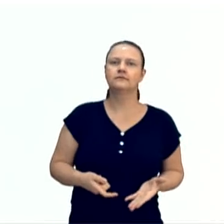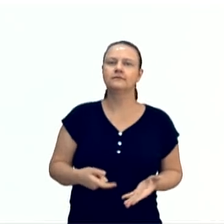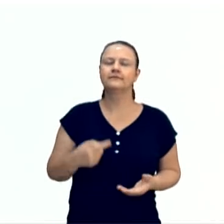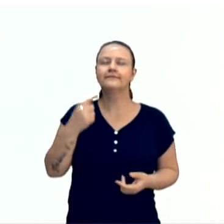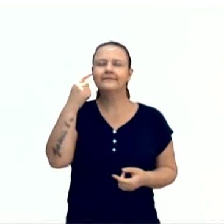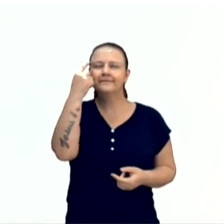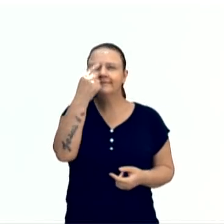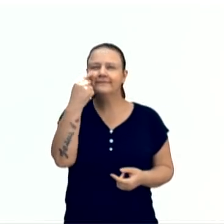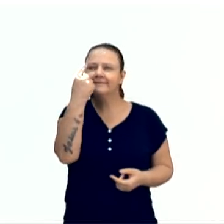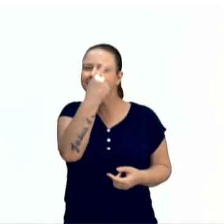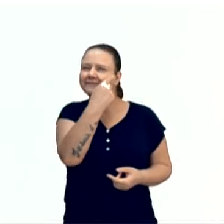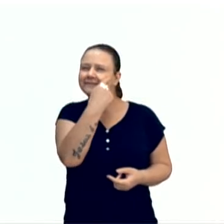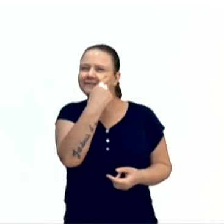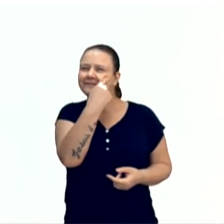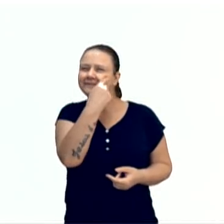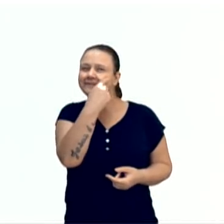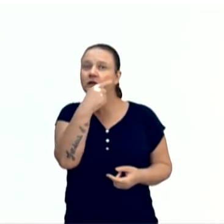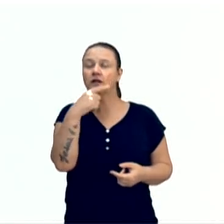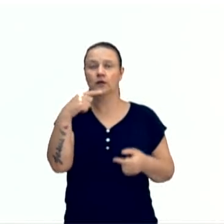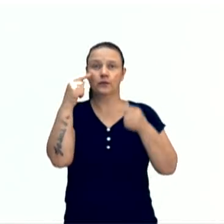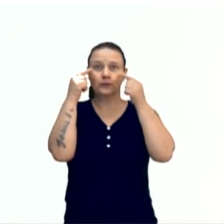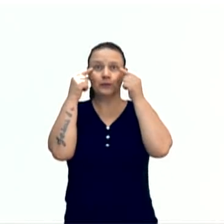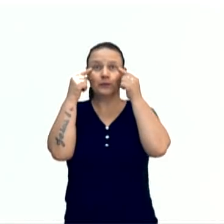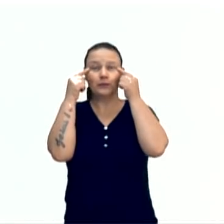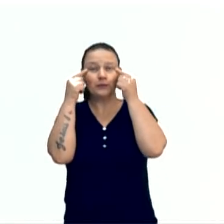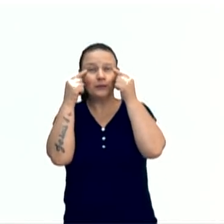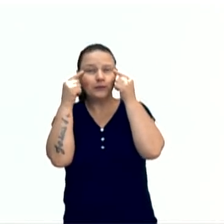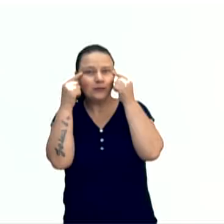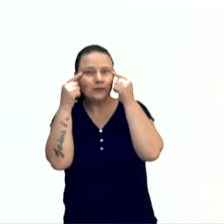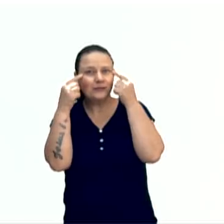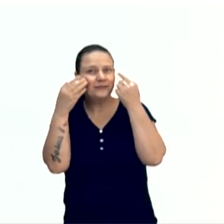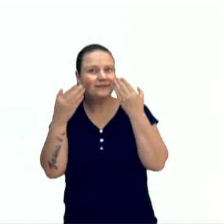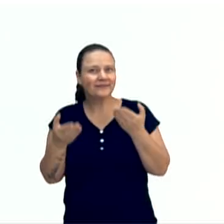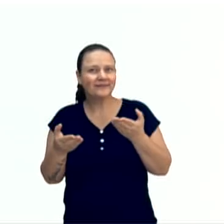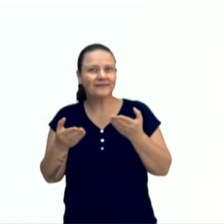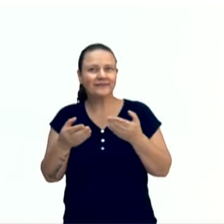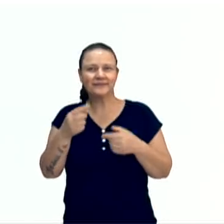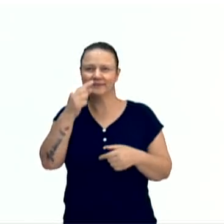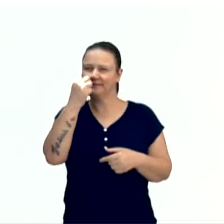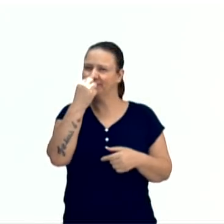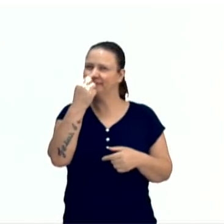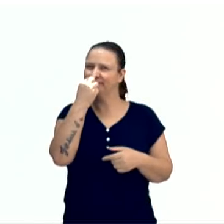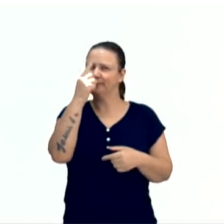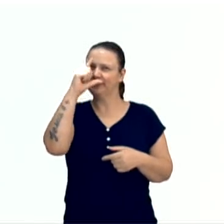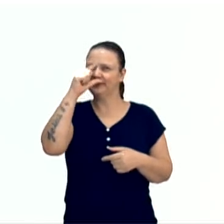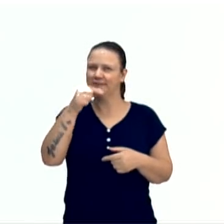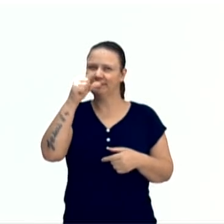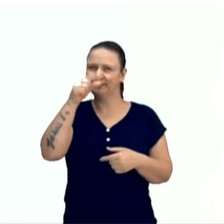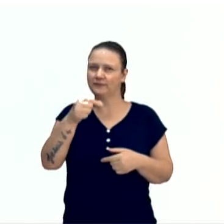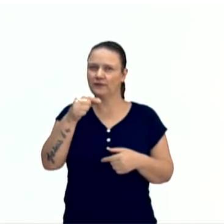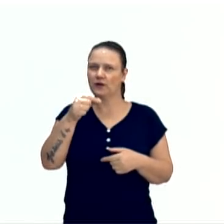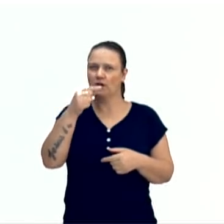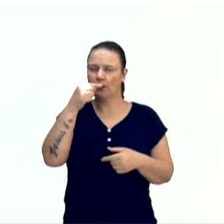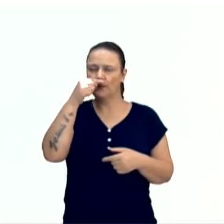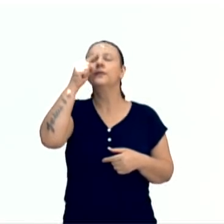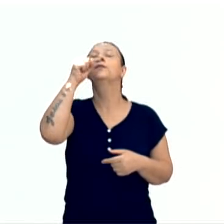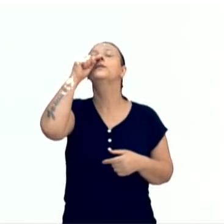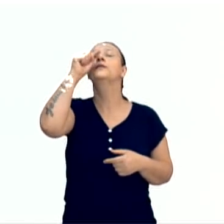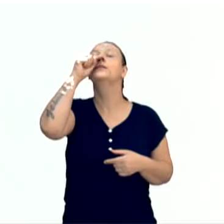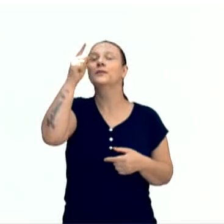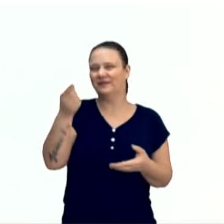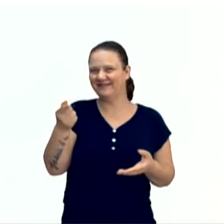Olho redondo, olho puxado. Nariz pontudo ou arrebitado.